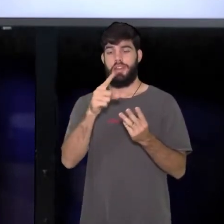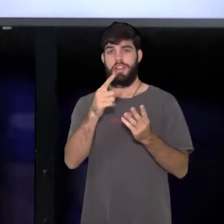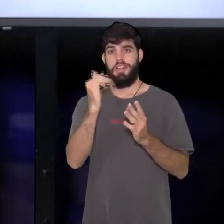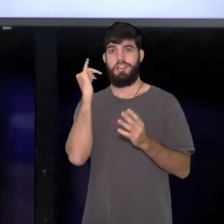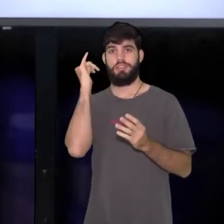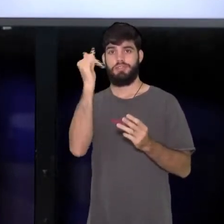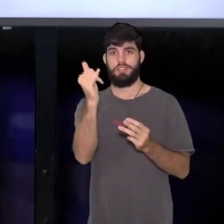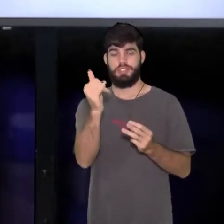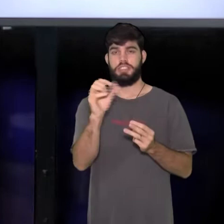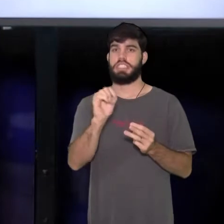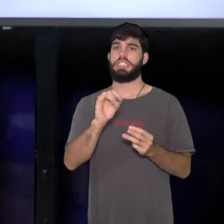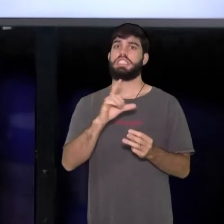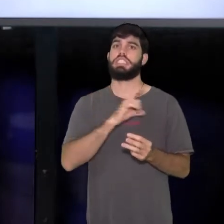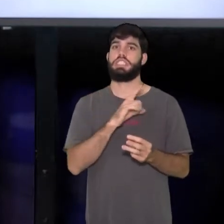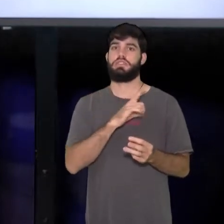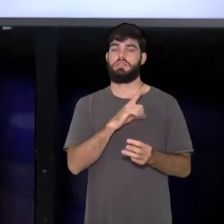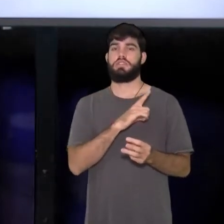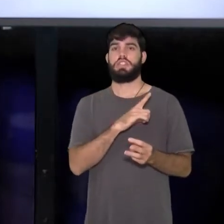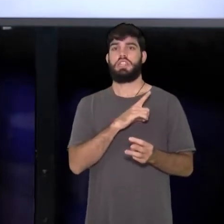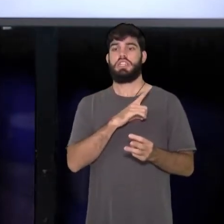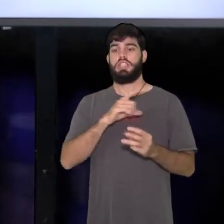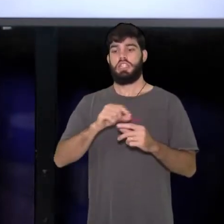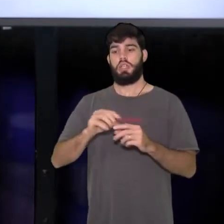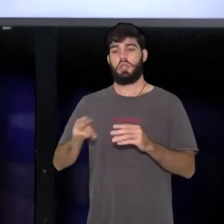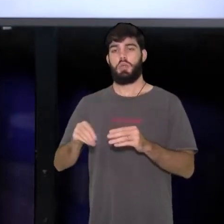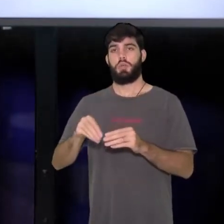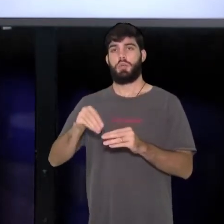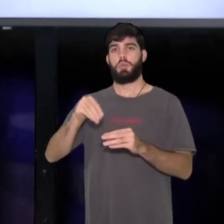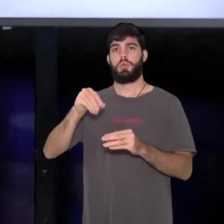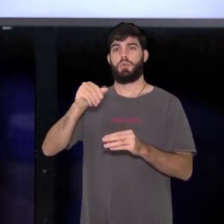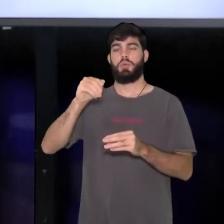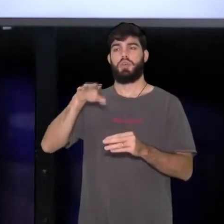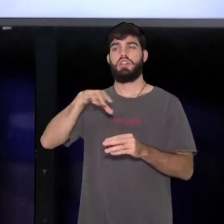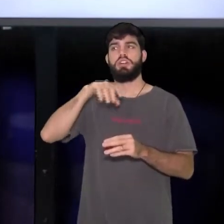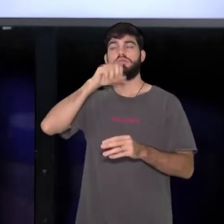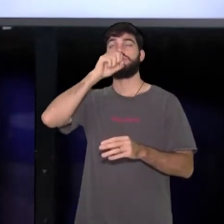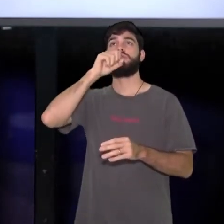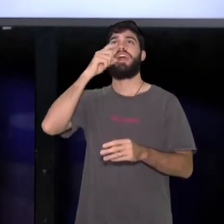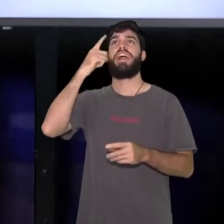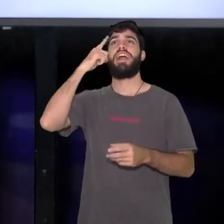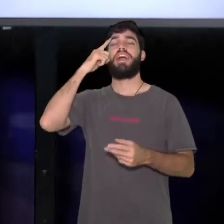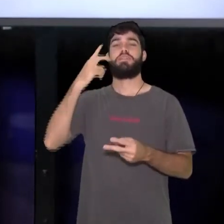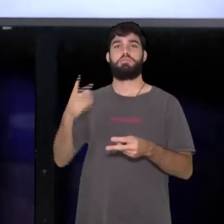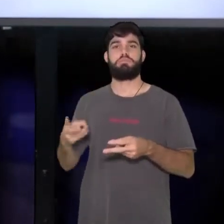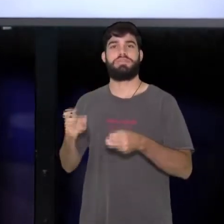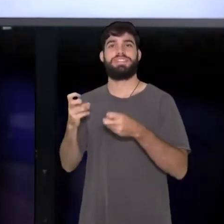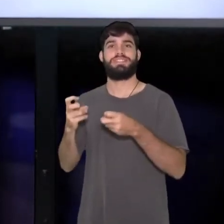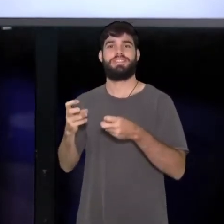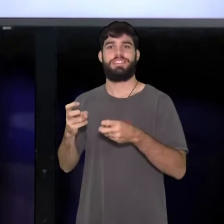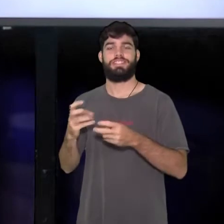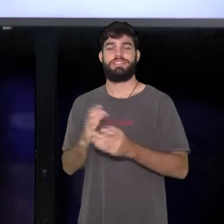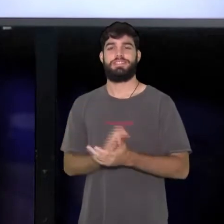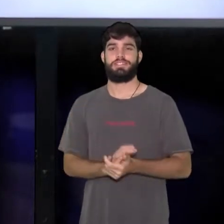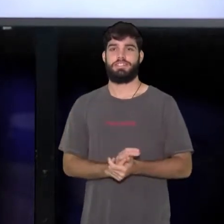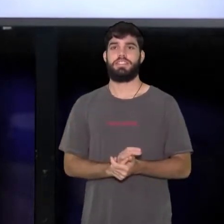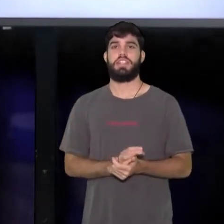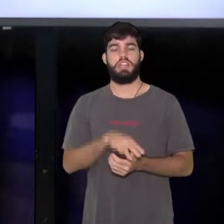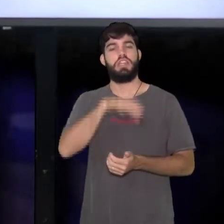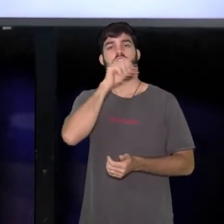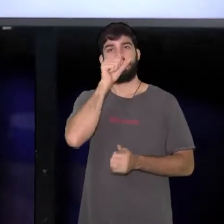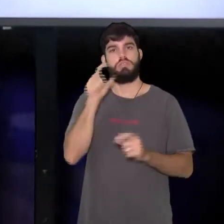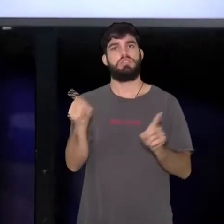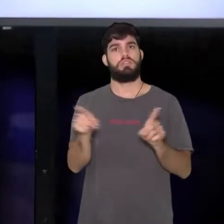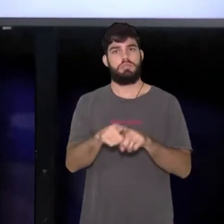avisar se houver vazamento de gás. Ou seja, cheiros também comunicam, também fazem parte